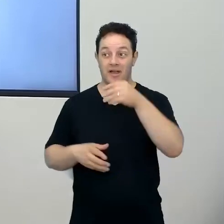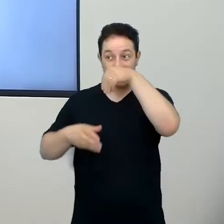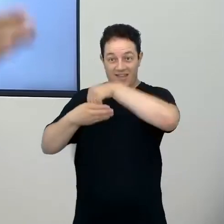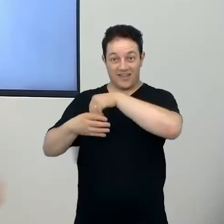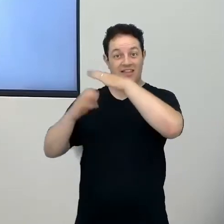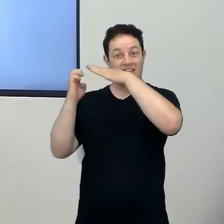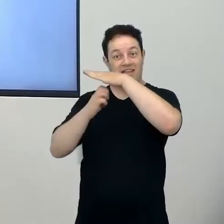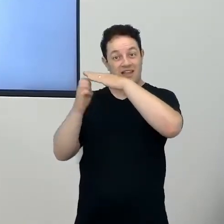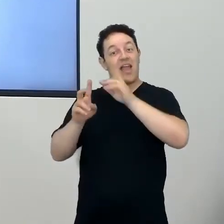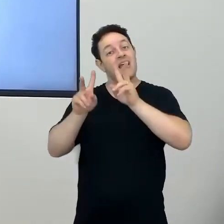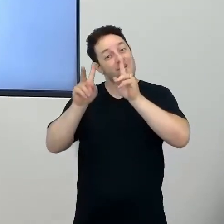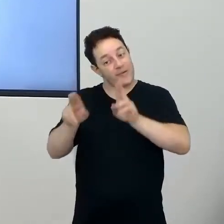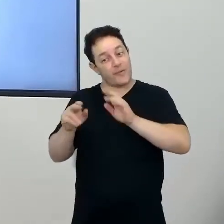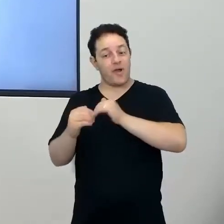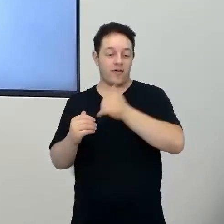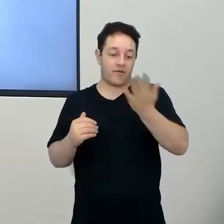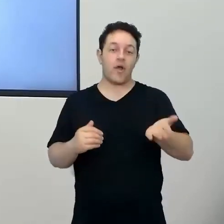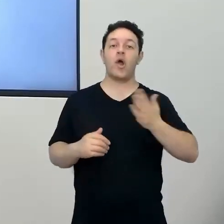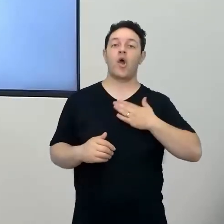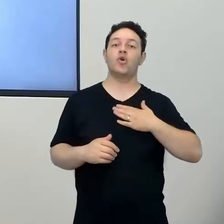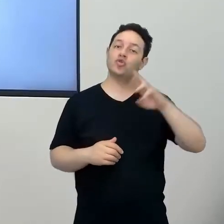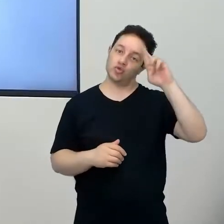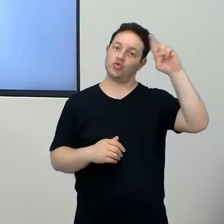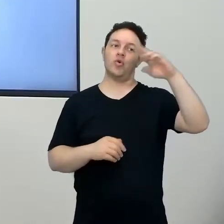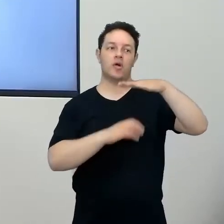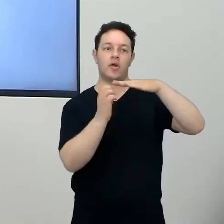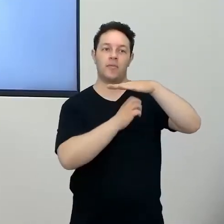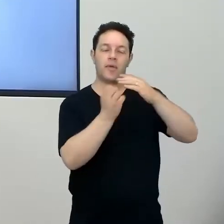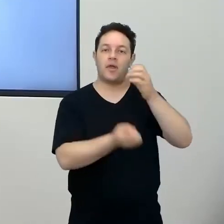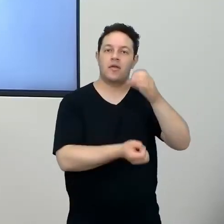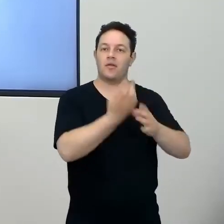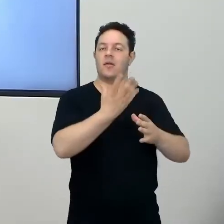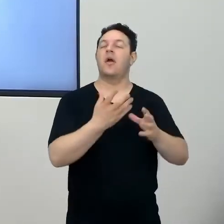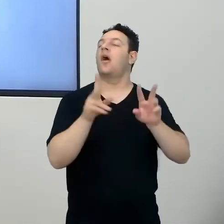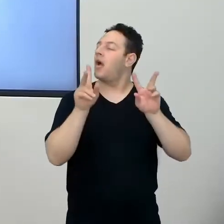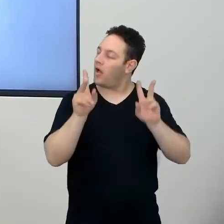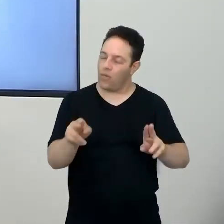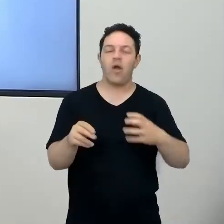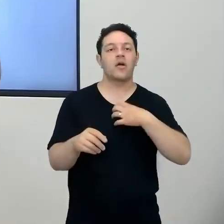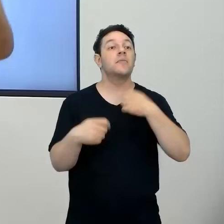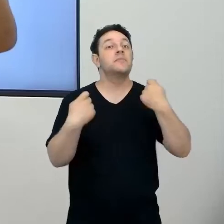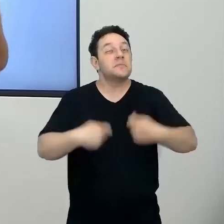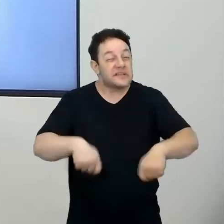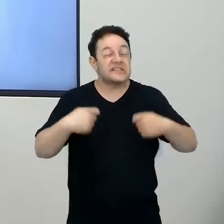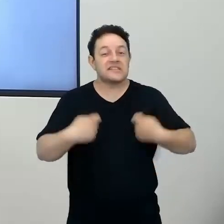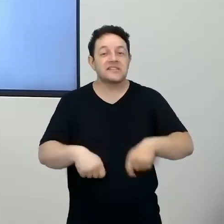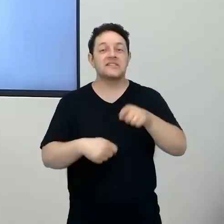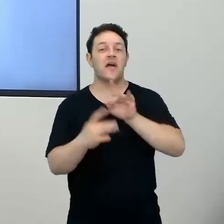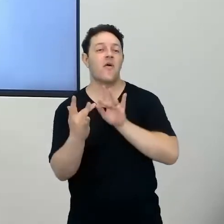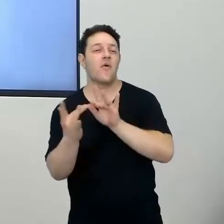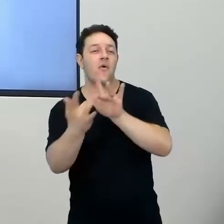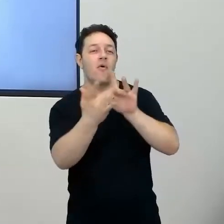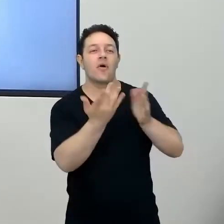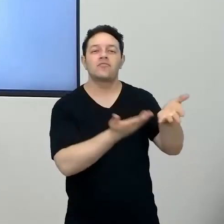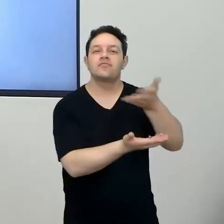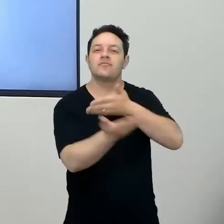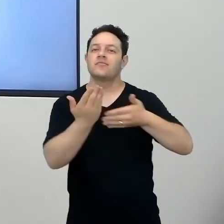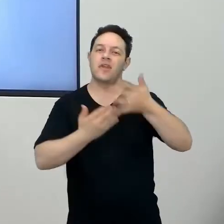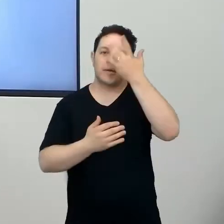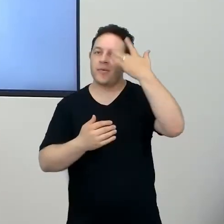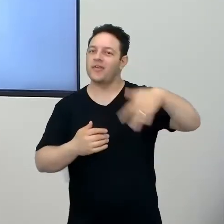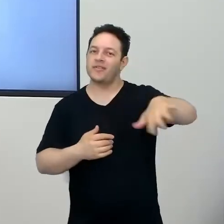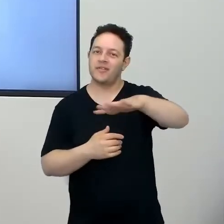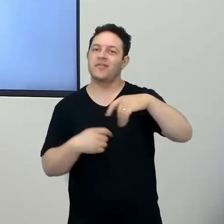empresa, funciona também nas pessoas que estão montando empresas, para pessoas que estão construindo um empreendimento. Então,